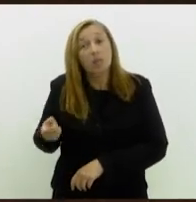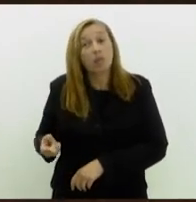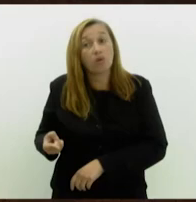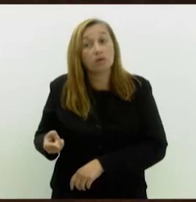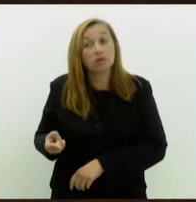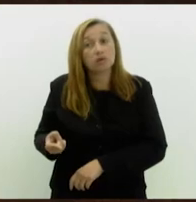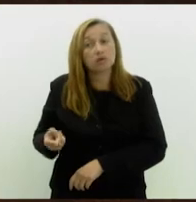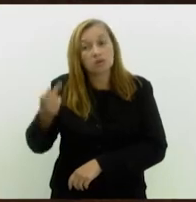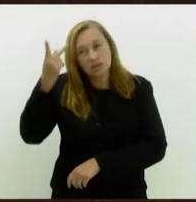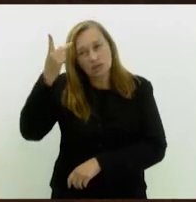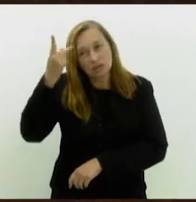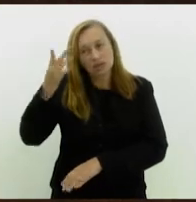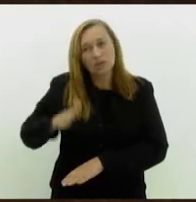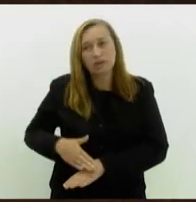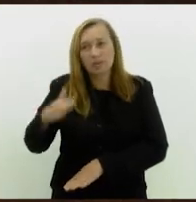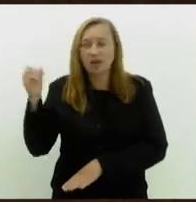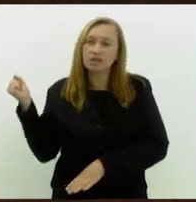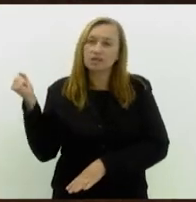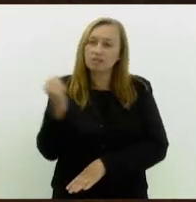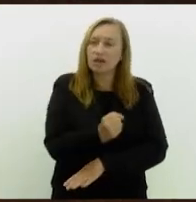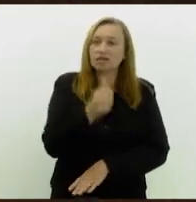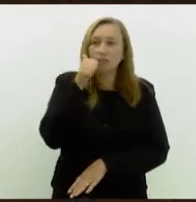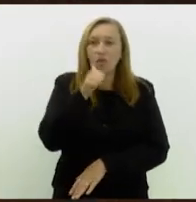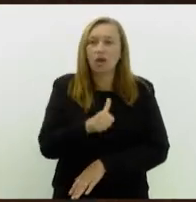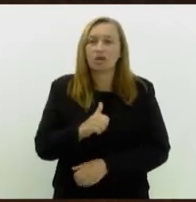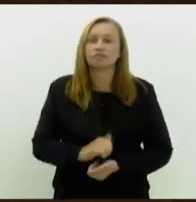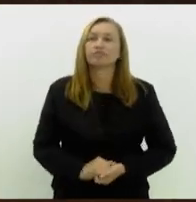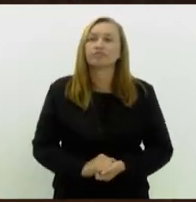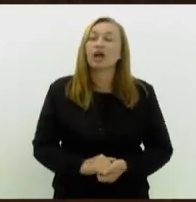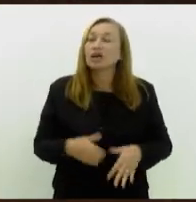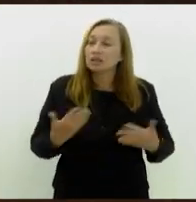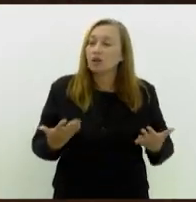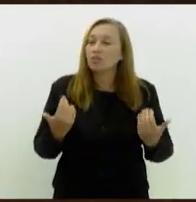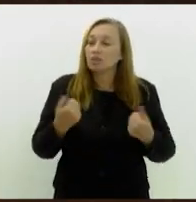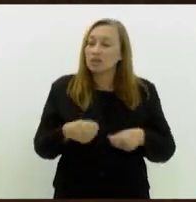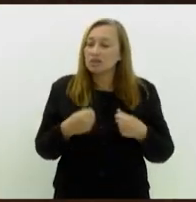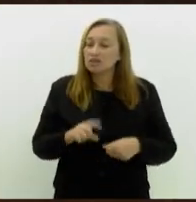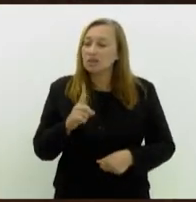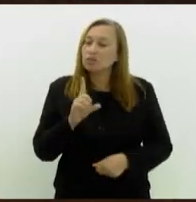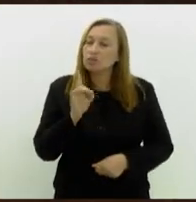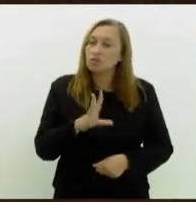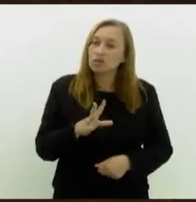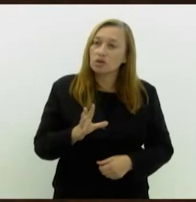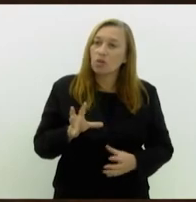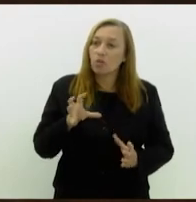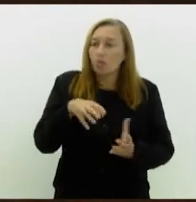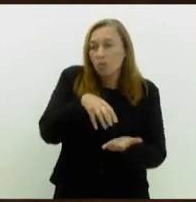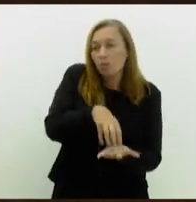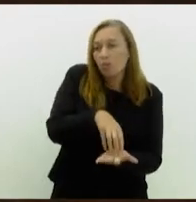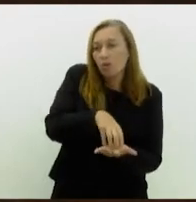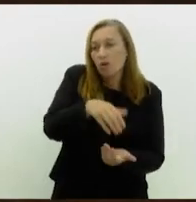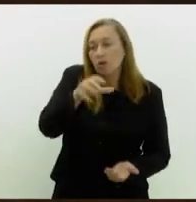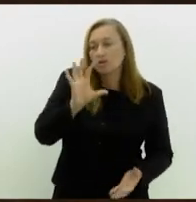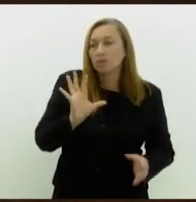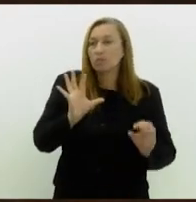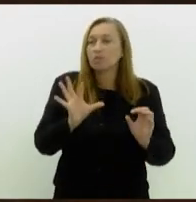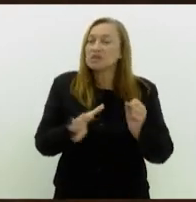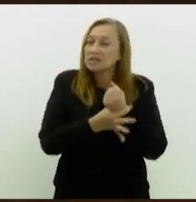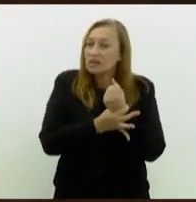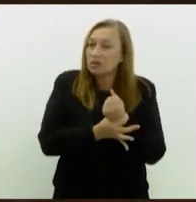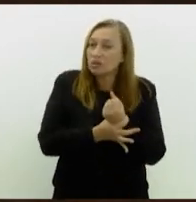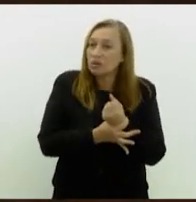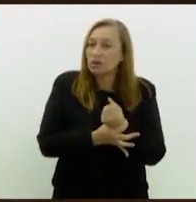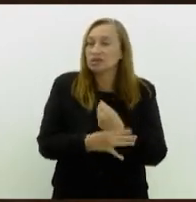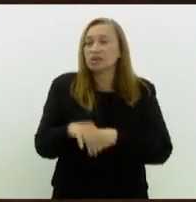de São Paulo é o estado que mais mata suas mulheres então a gente precisa não só de uma rede de proteção eficaz que Garanta que essa